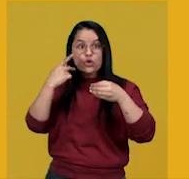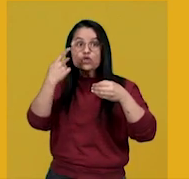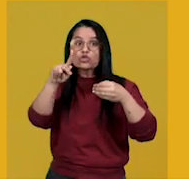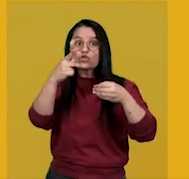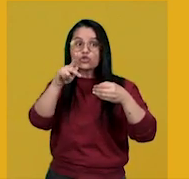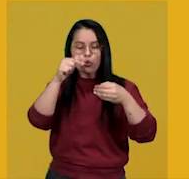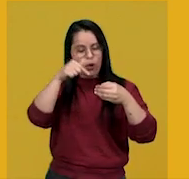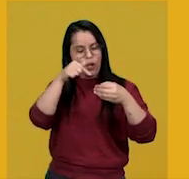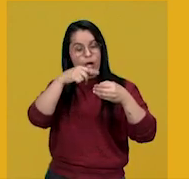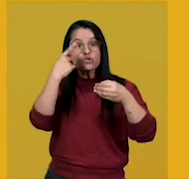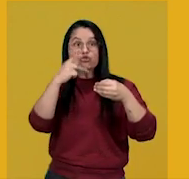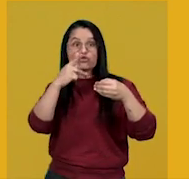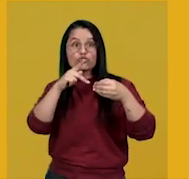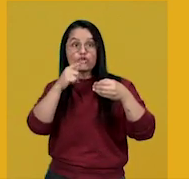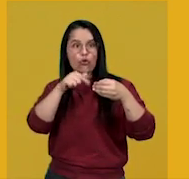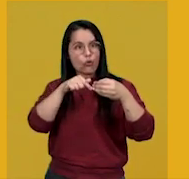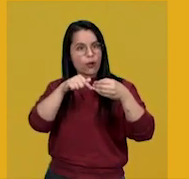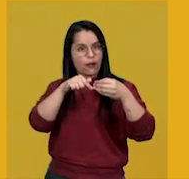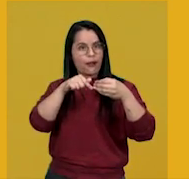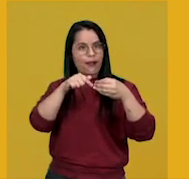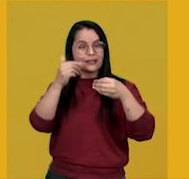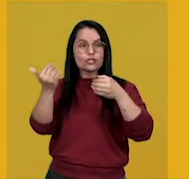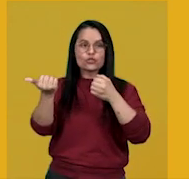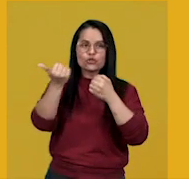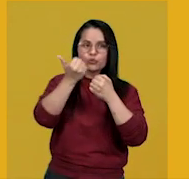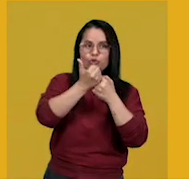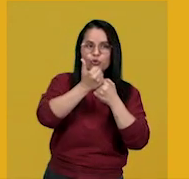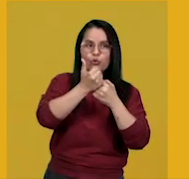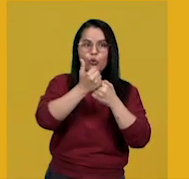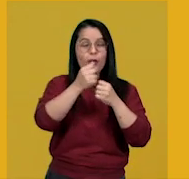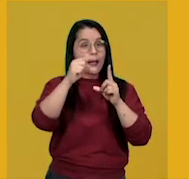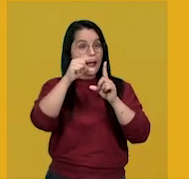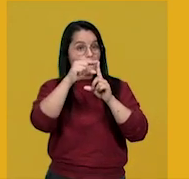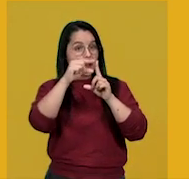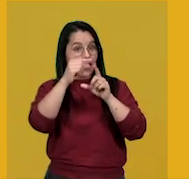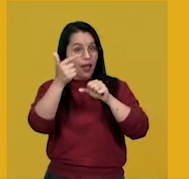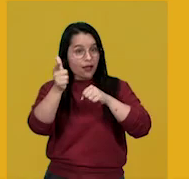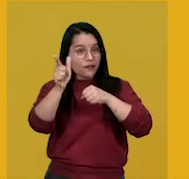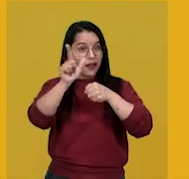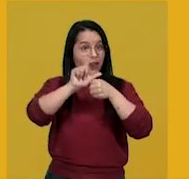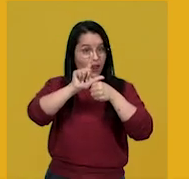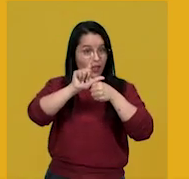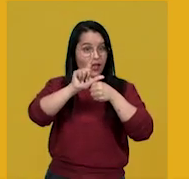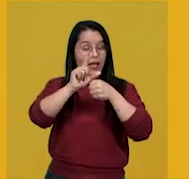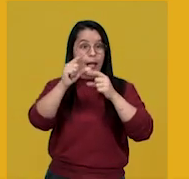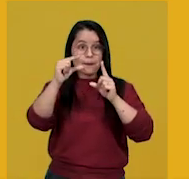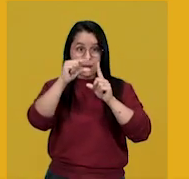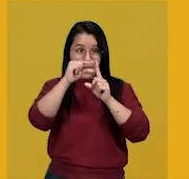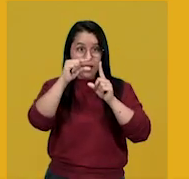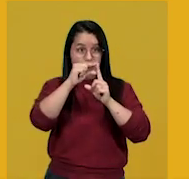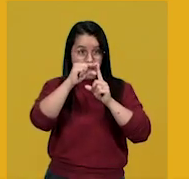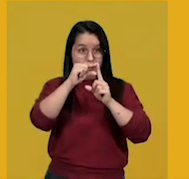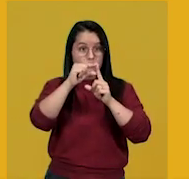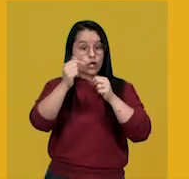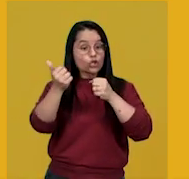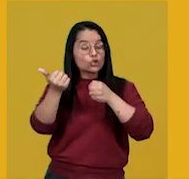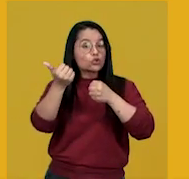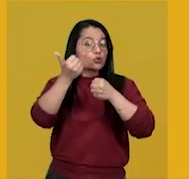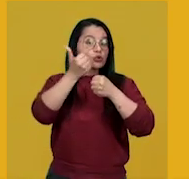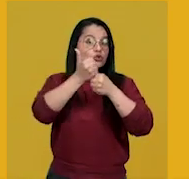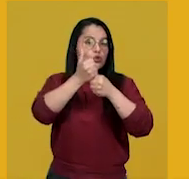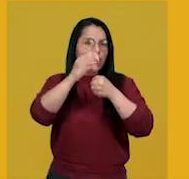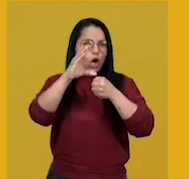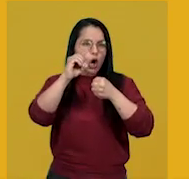parte externa. Então, nós substituímos o copo de novo. Nós não vamos repetir copo outra vez. E depois nós